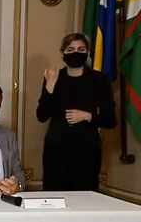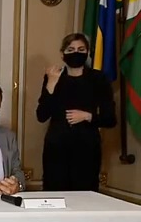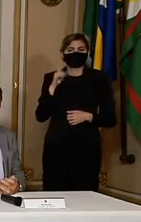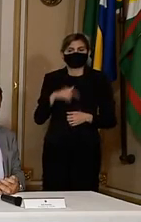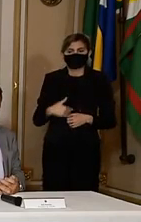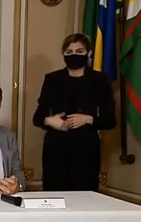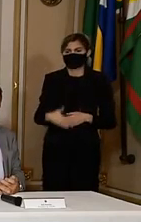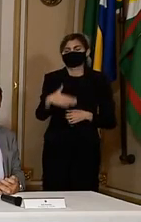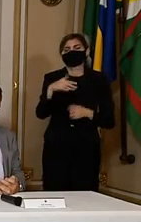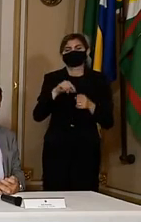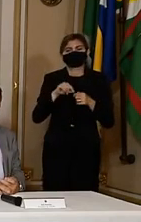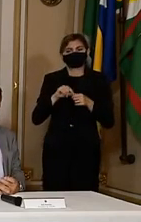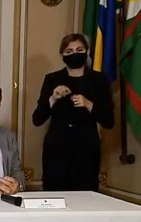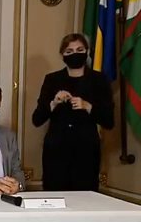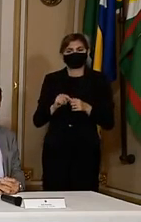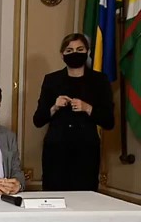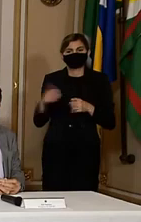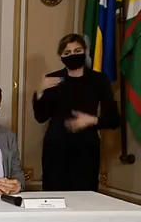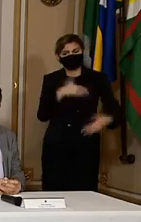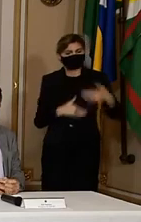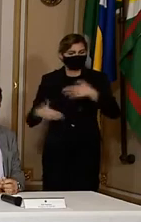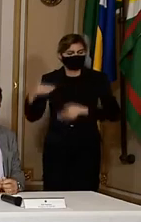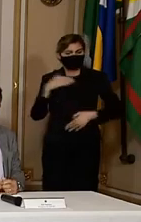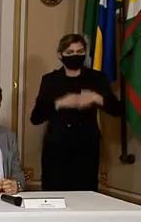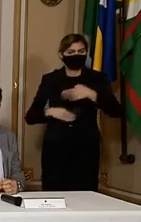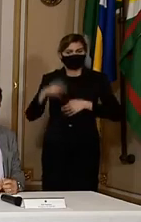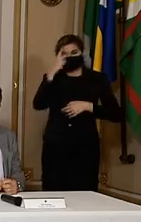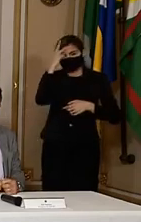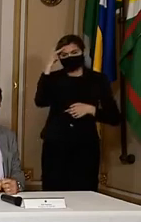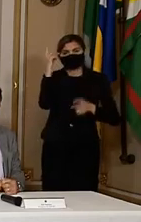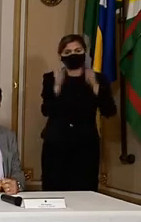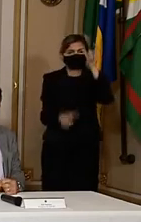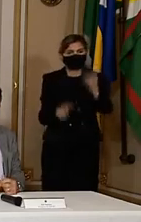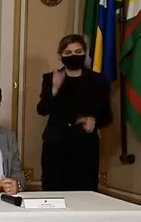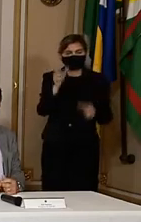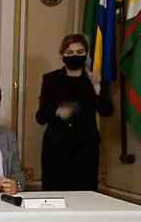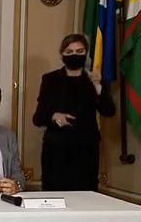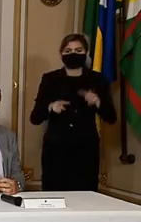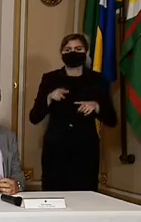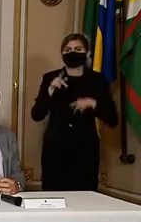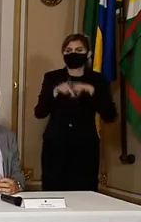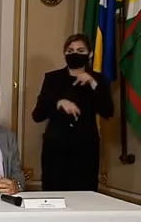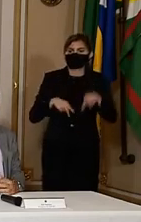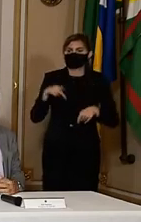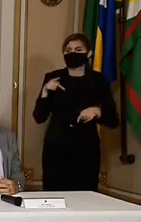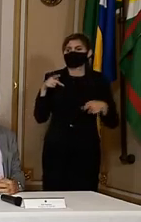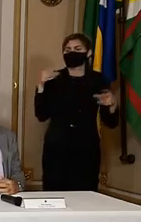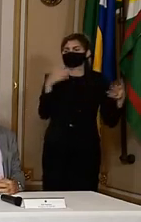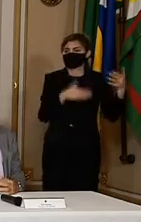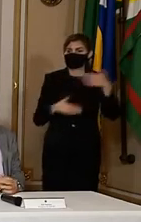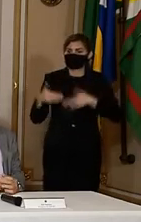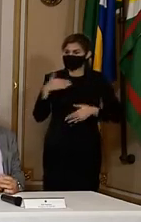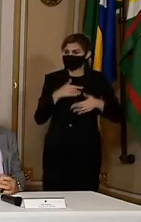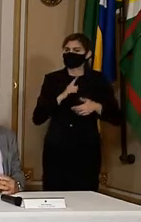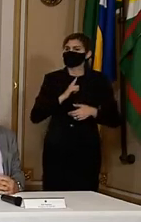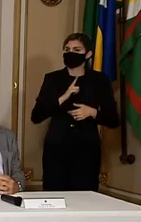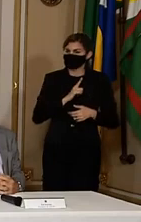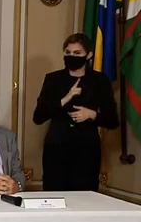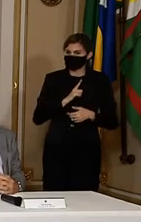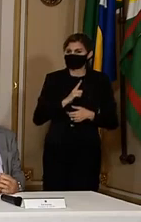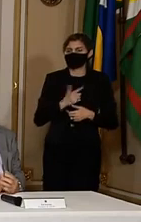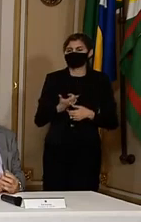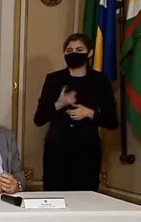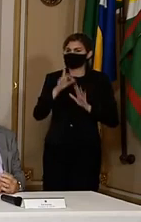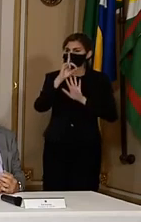vamos fazer com que a participação das pessoas seja efetiva que as pessoas tenham é